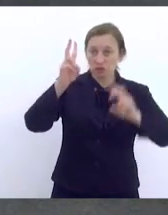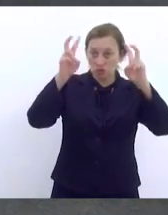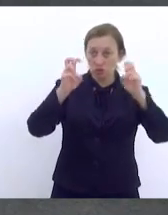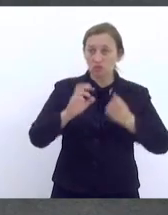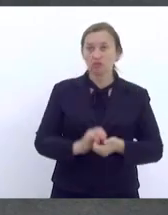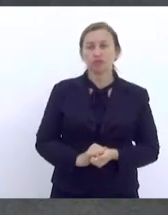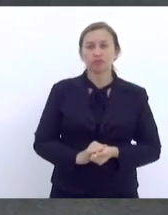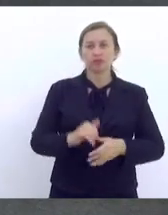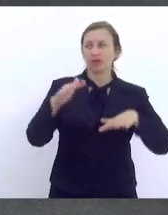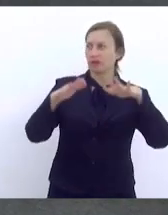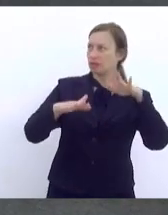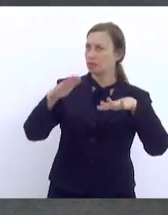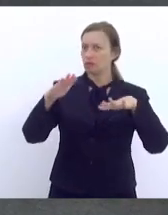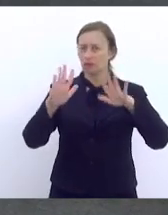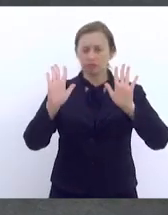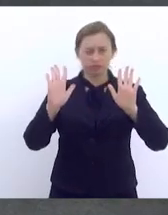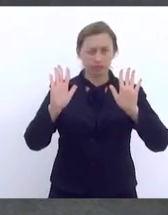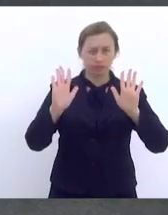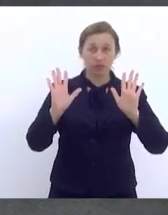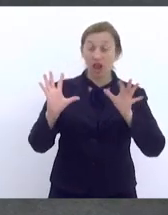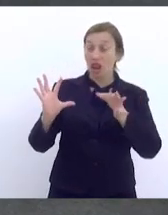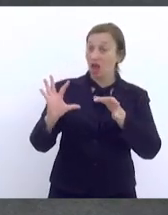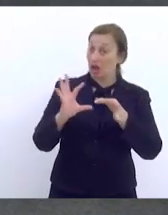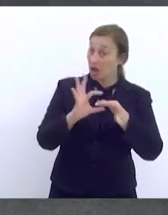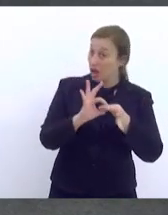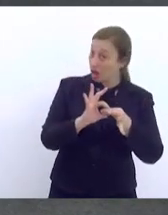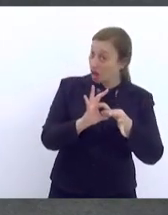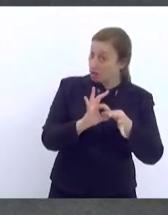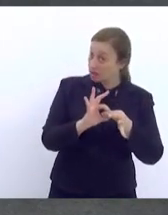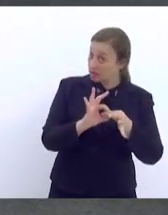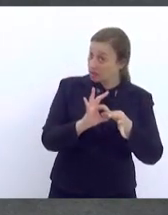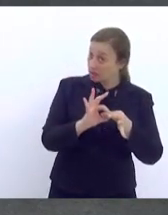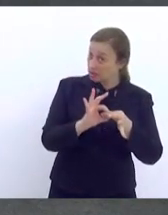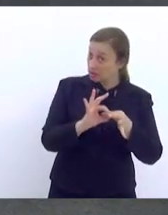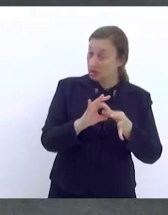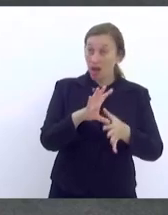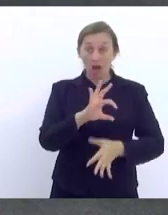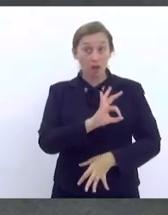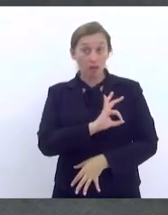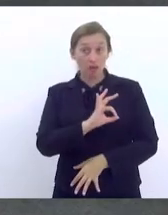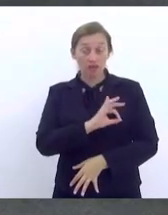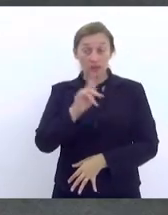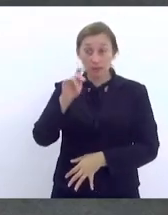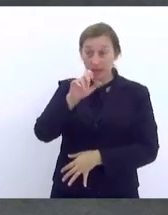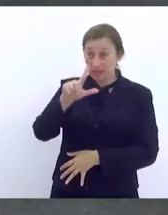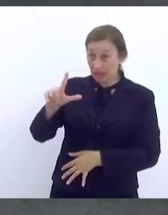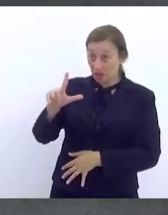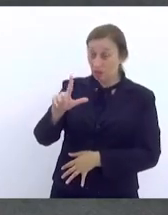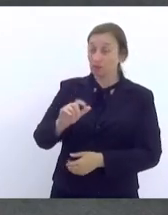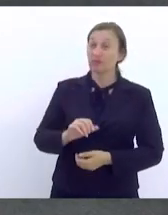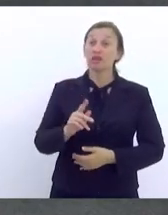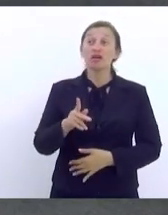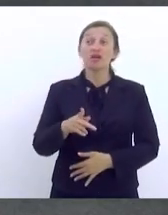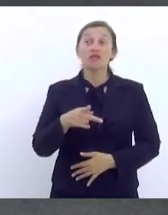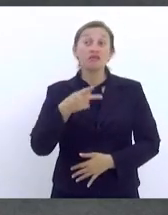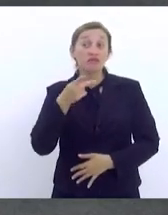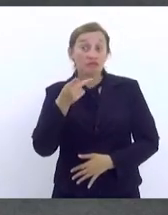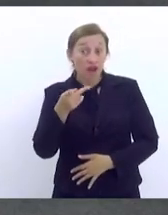determinada figura ligada à direção da polícia penal dizem